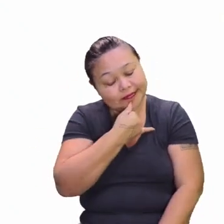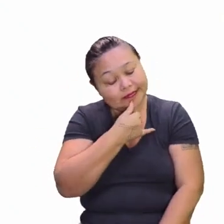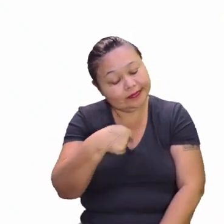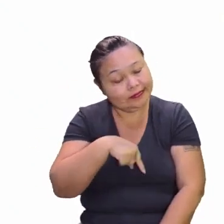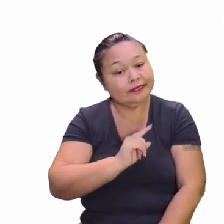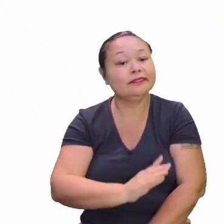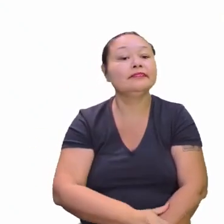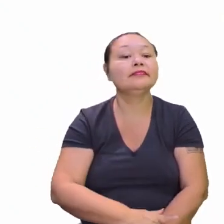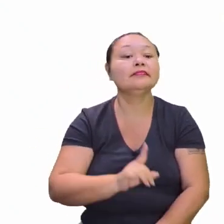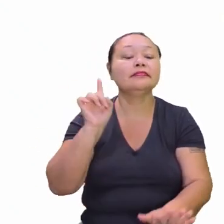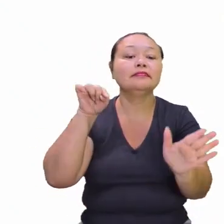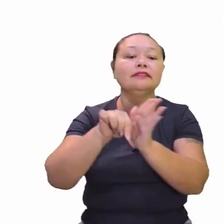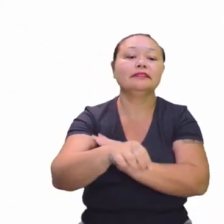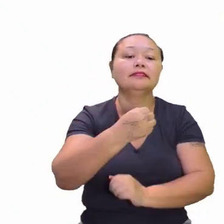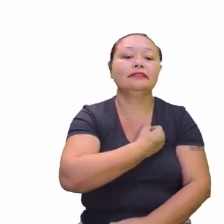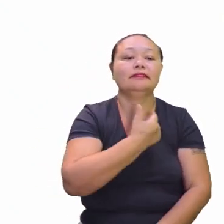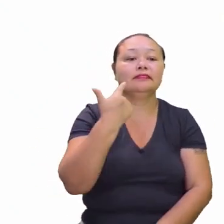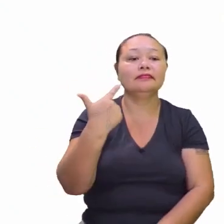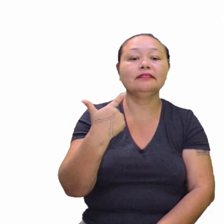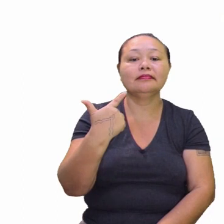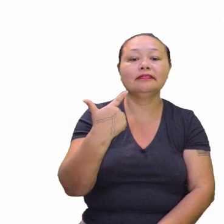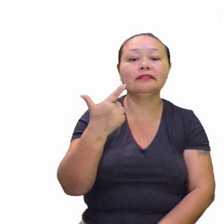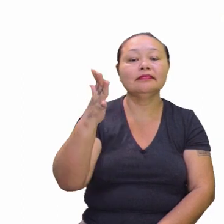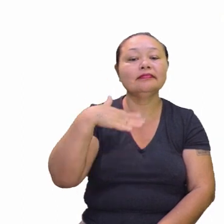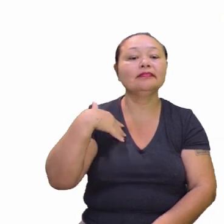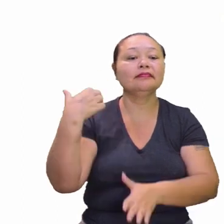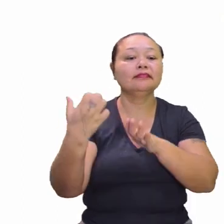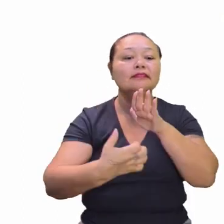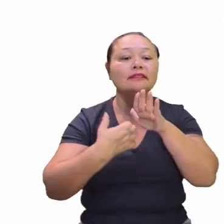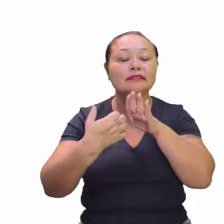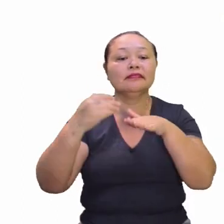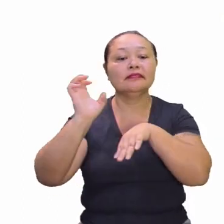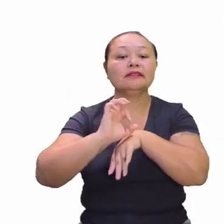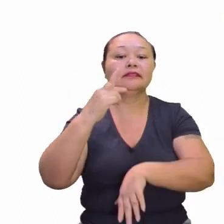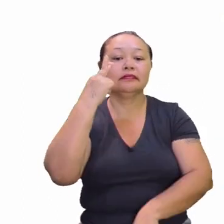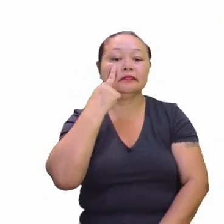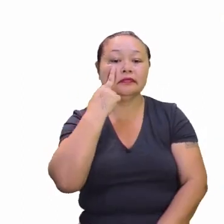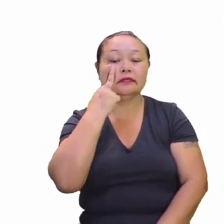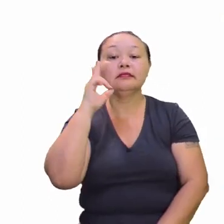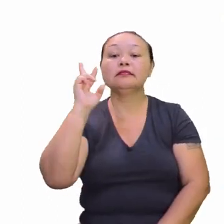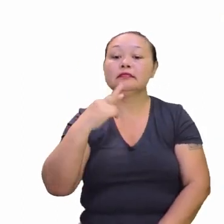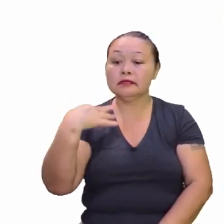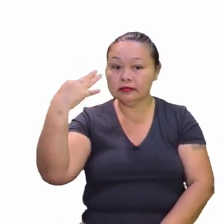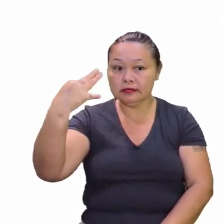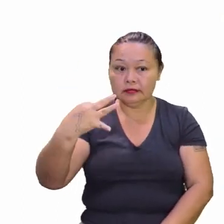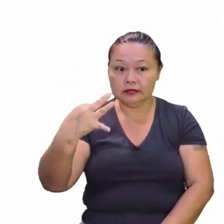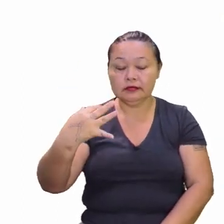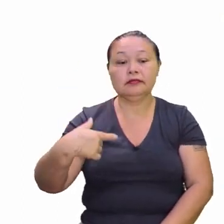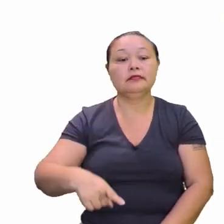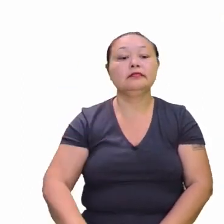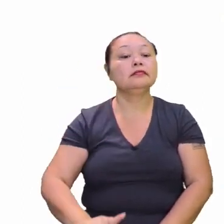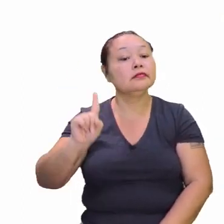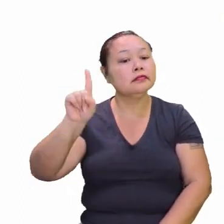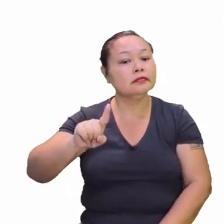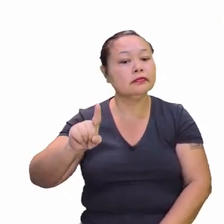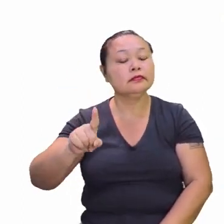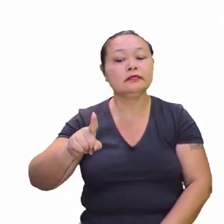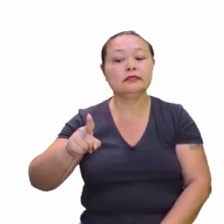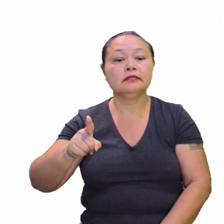da vida. Questão 2. Sobre a indústria do estado de Rondônia, é correto afirmar